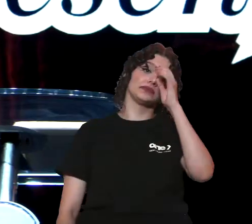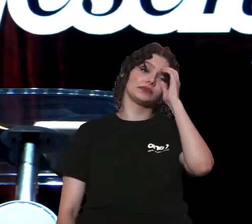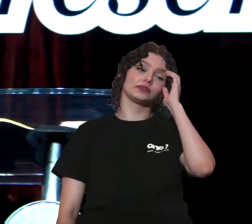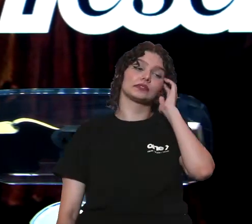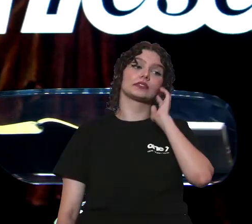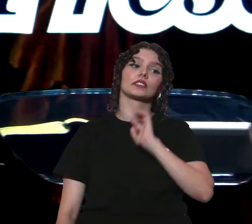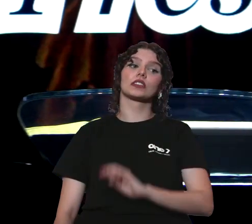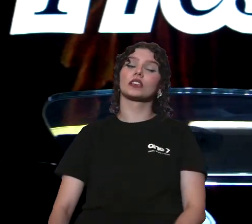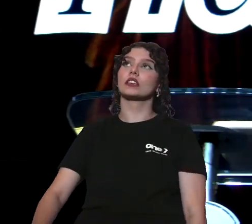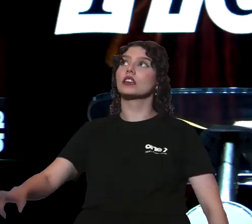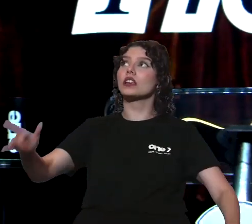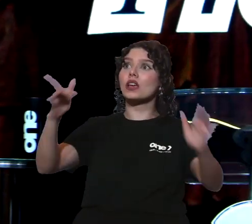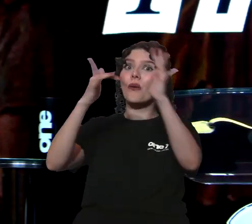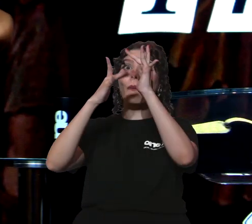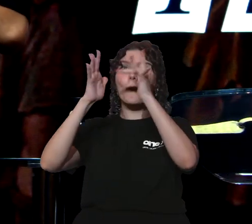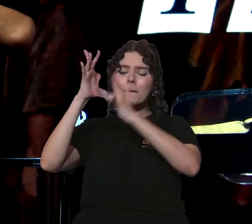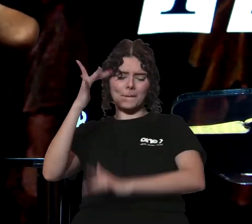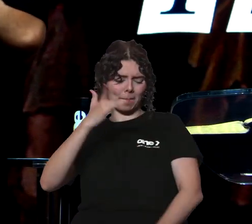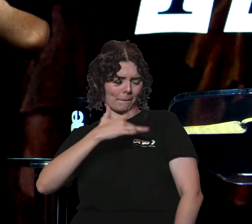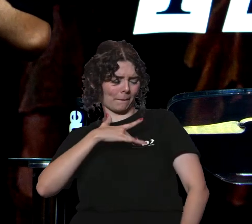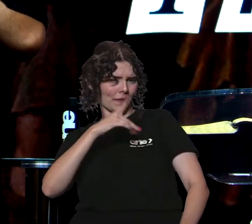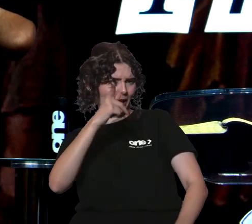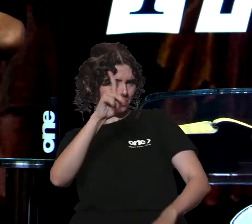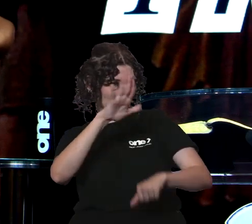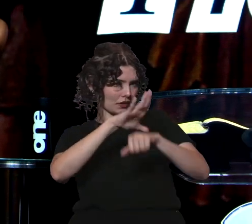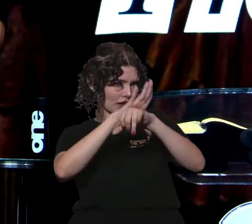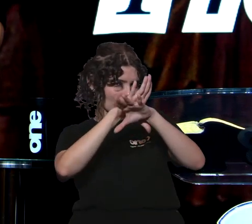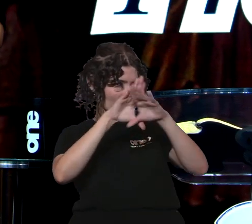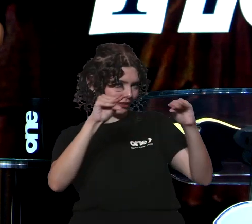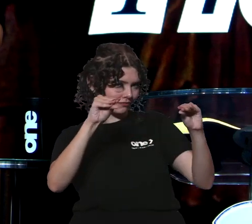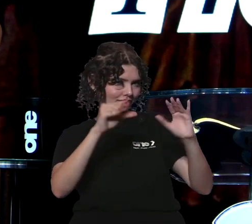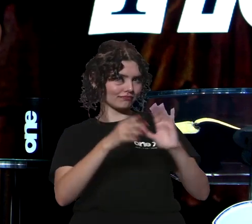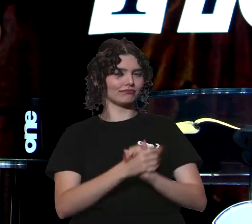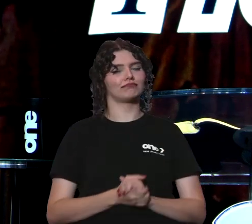Deixa Jesus tocar as suas feridas.